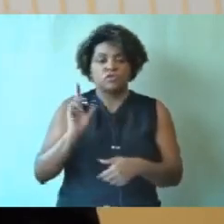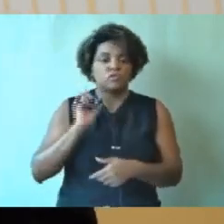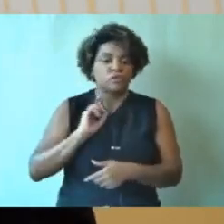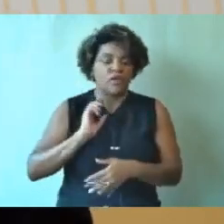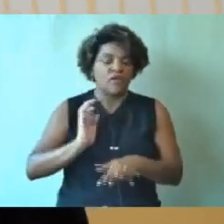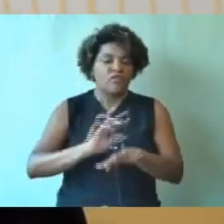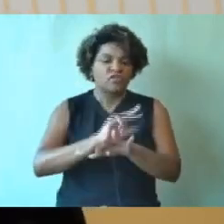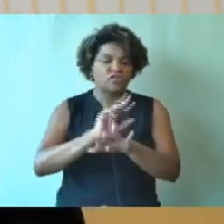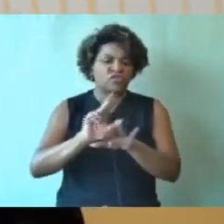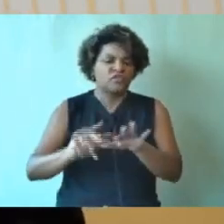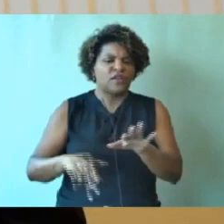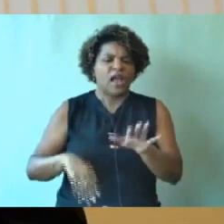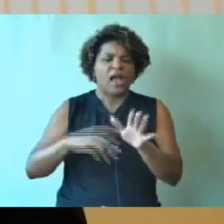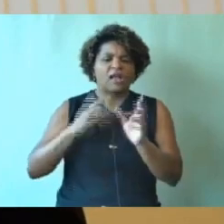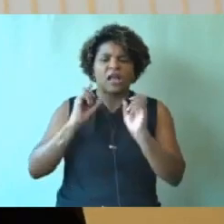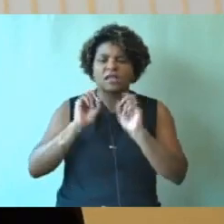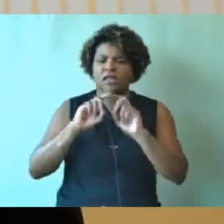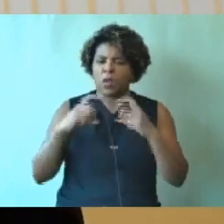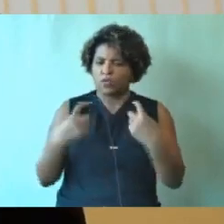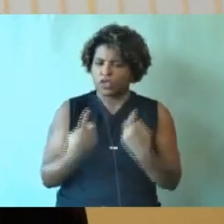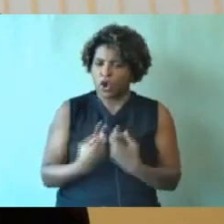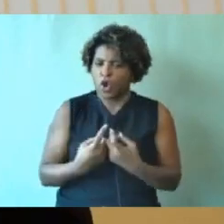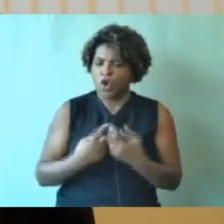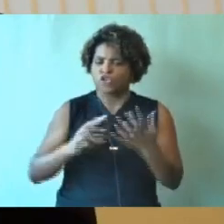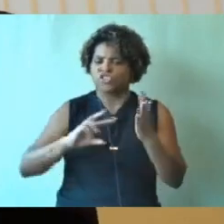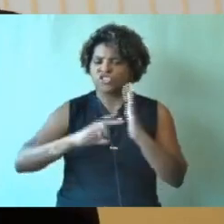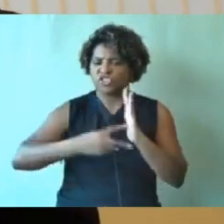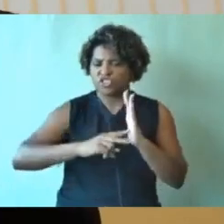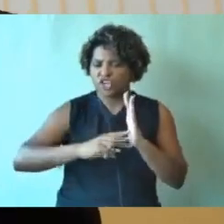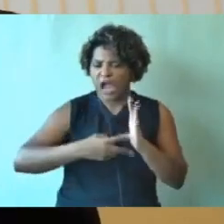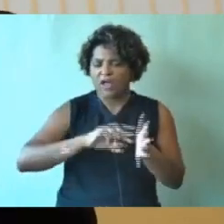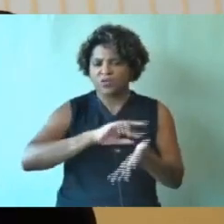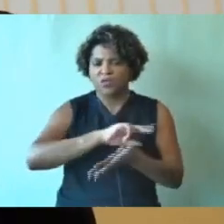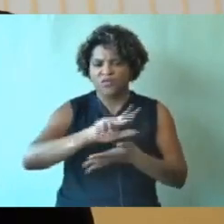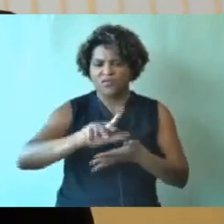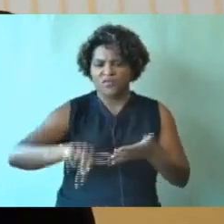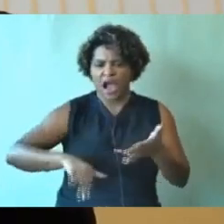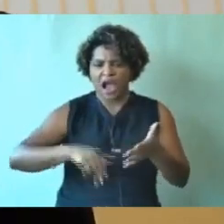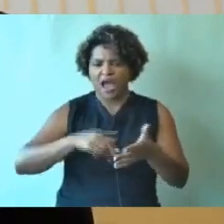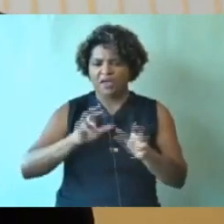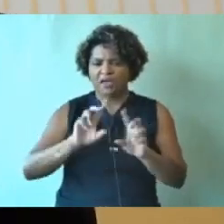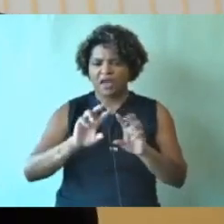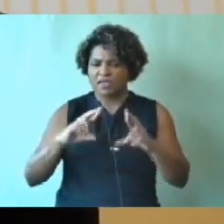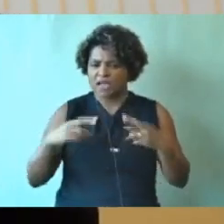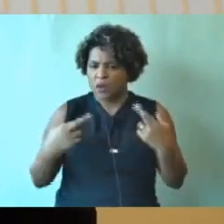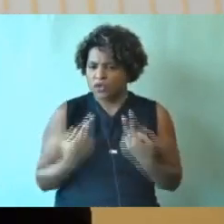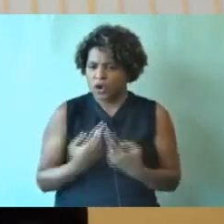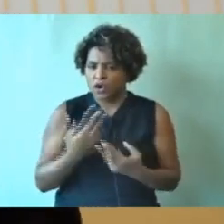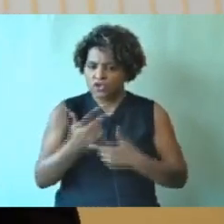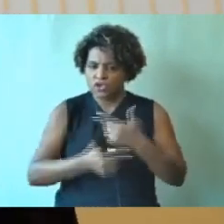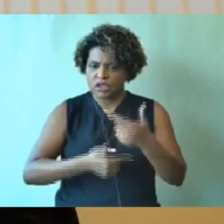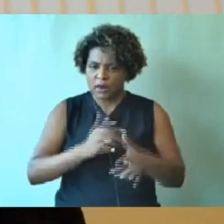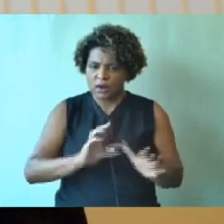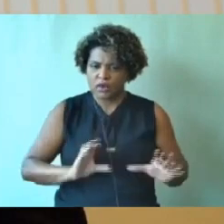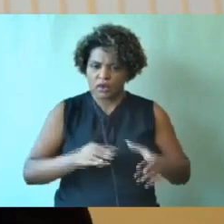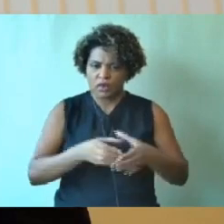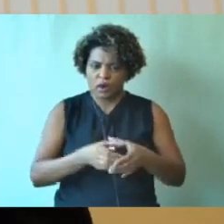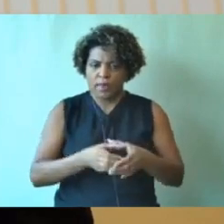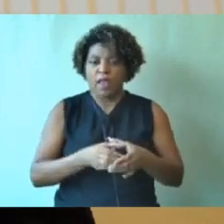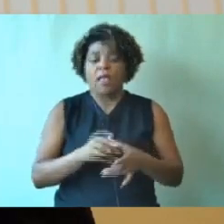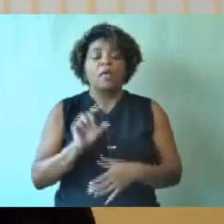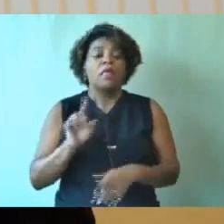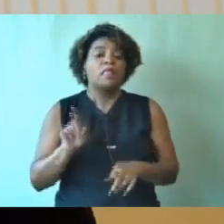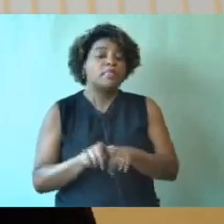sindicato, de diversas negociações com trabalhadores, nós em conjunto, que participou de diversas assembleias do transporte